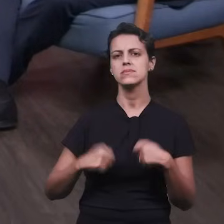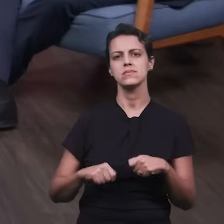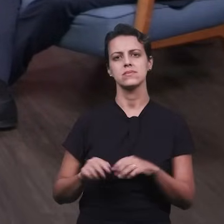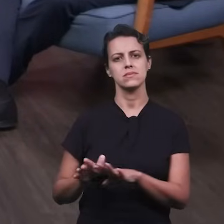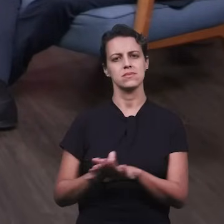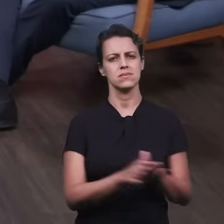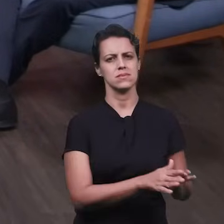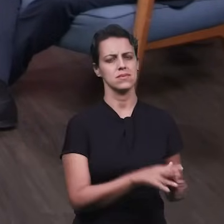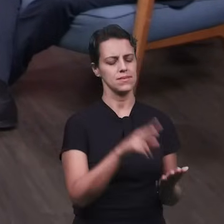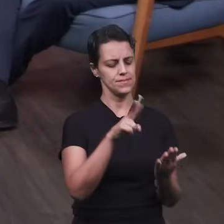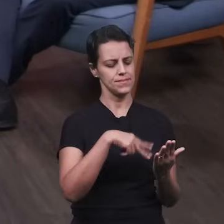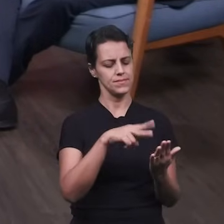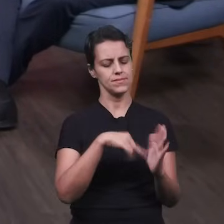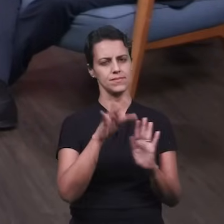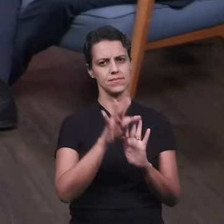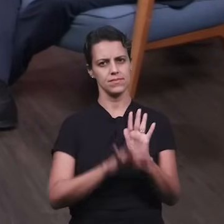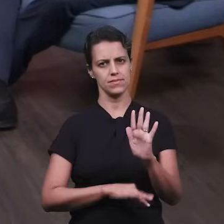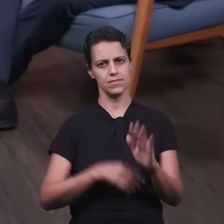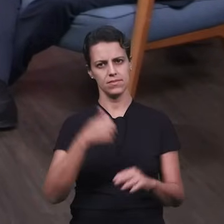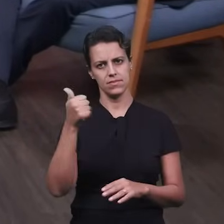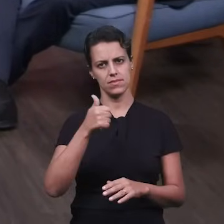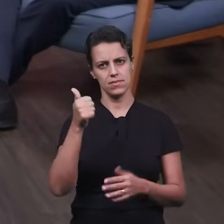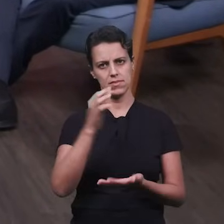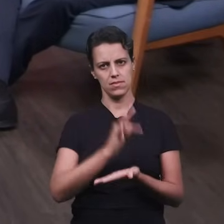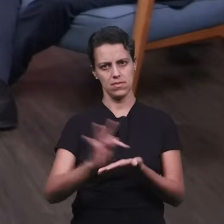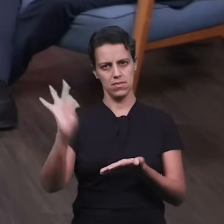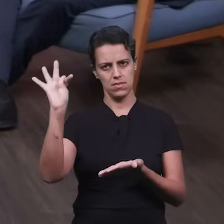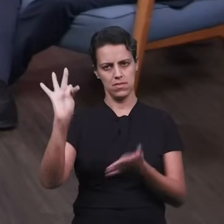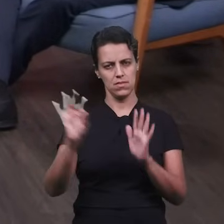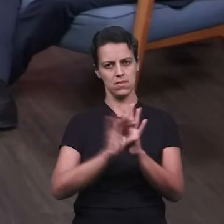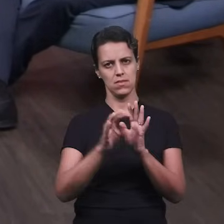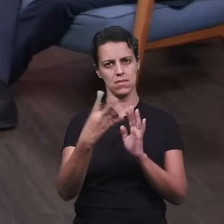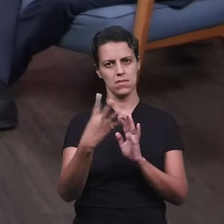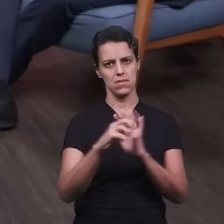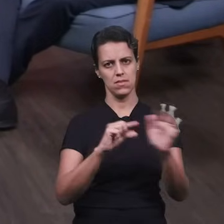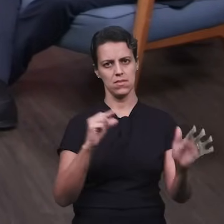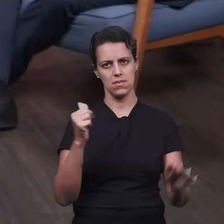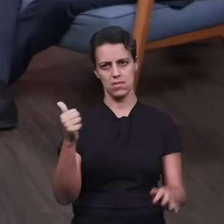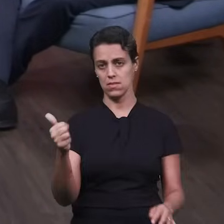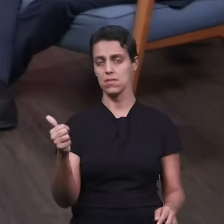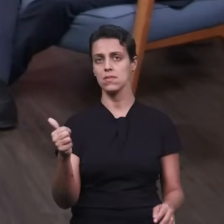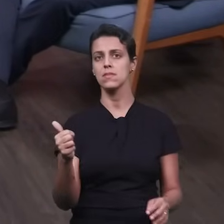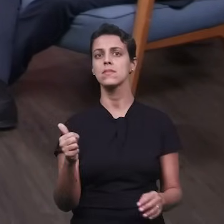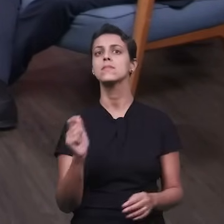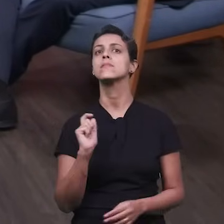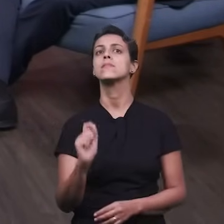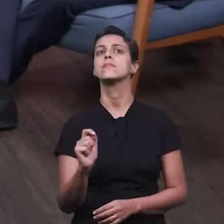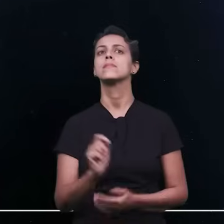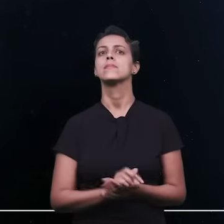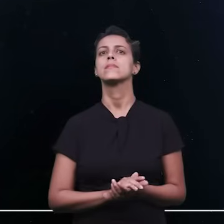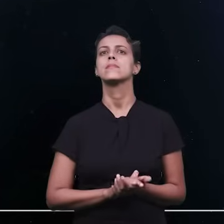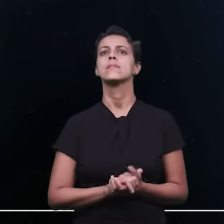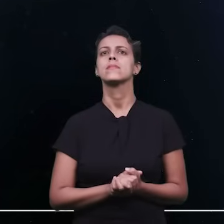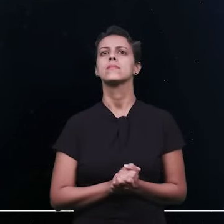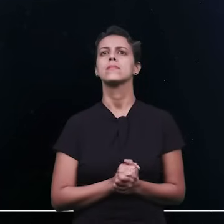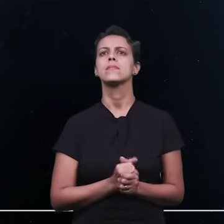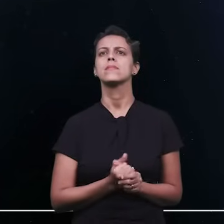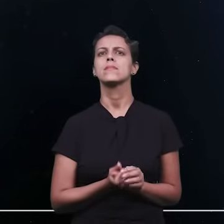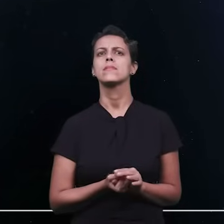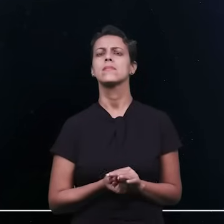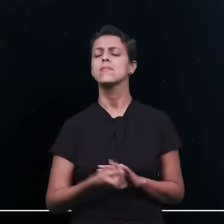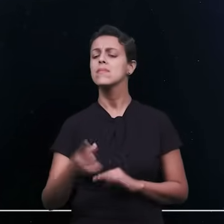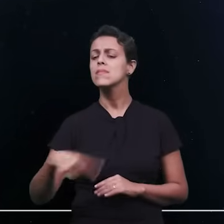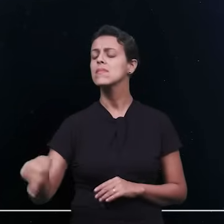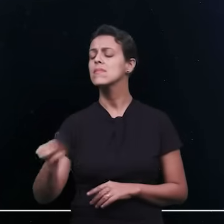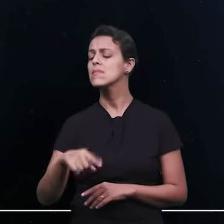nossa realidade. Eu vou ler mais um texto da palavra que está em 1 Tessalonicenses capítulo 4, verso 1, que diz o seguinte, finalmente,